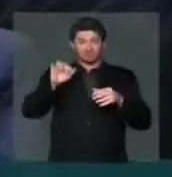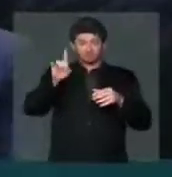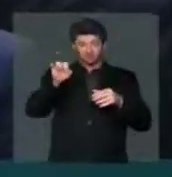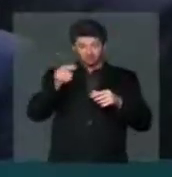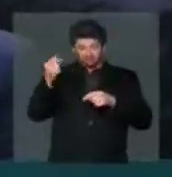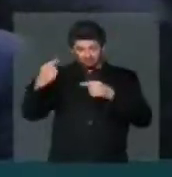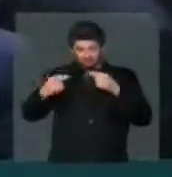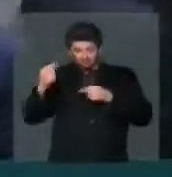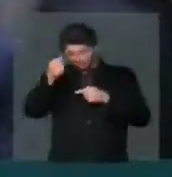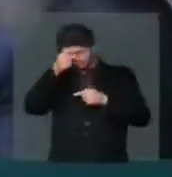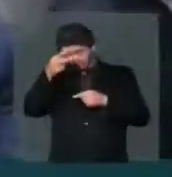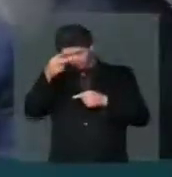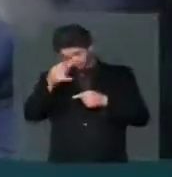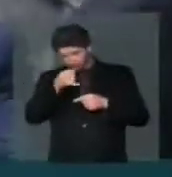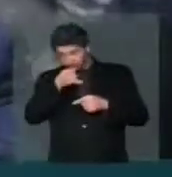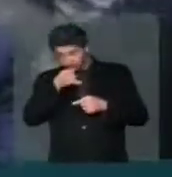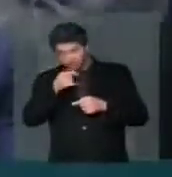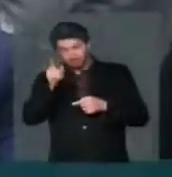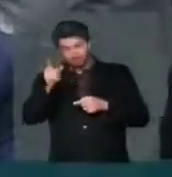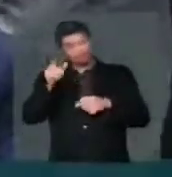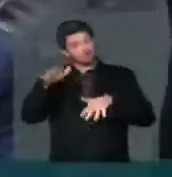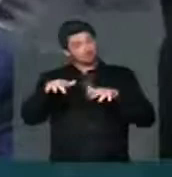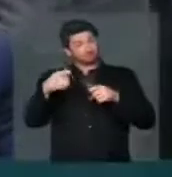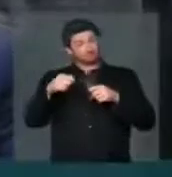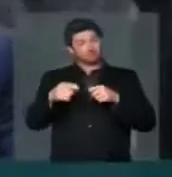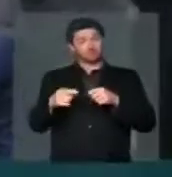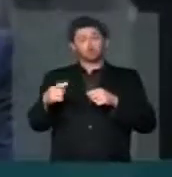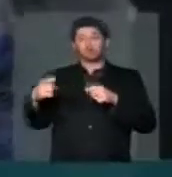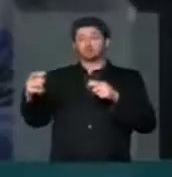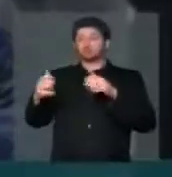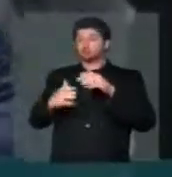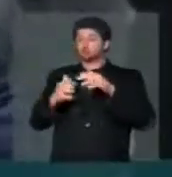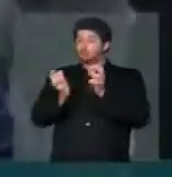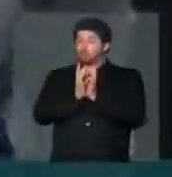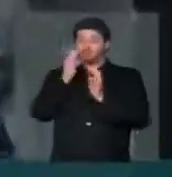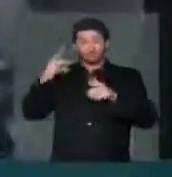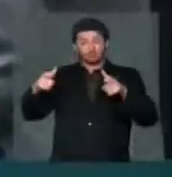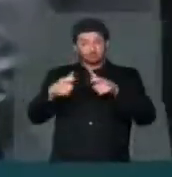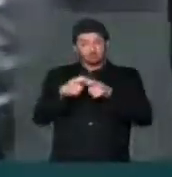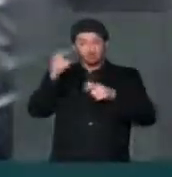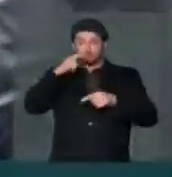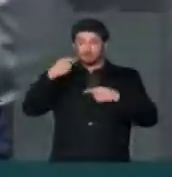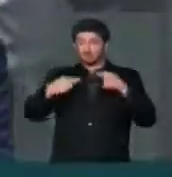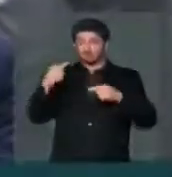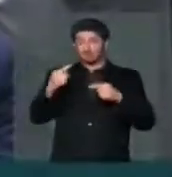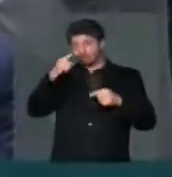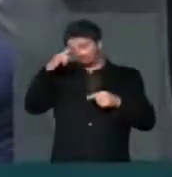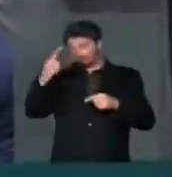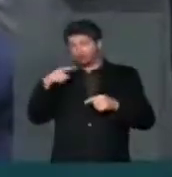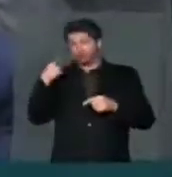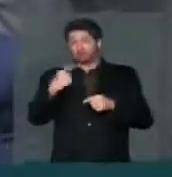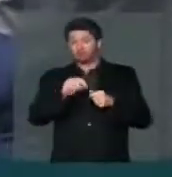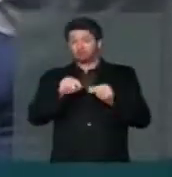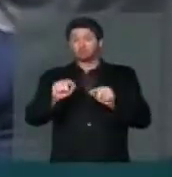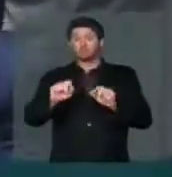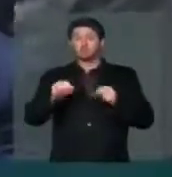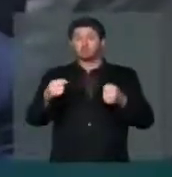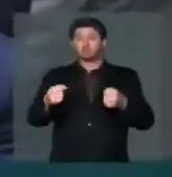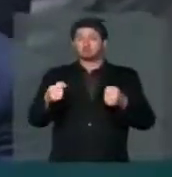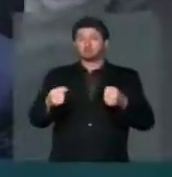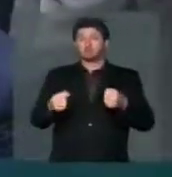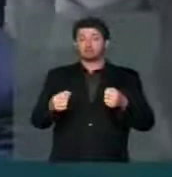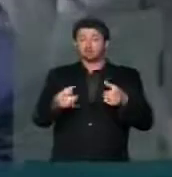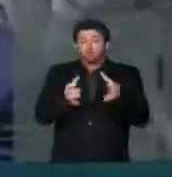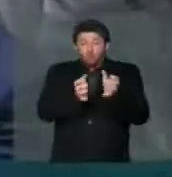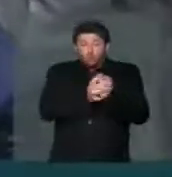você disputar uma prefeitura, talvez você precise de um pequeno para poder debater ideias. E o que nós estamos fazendo aqui é definindo as